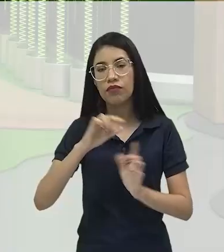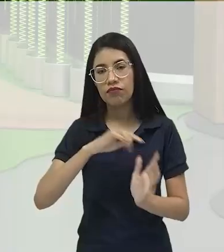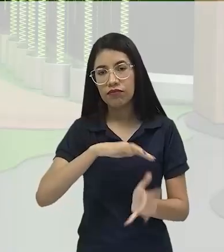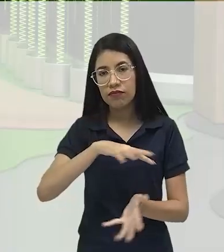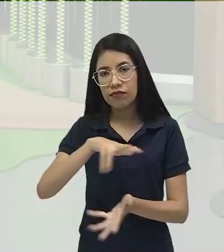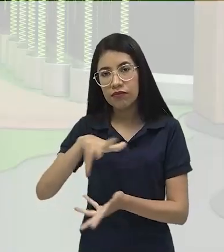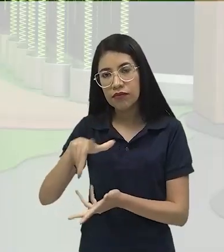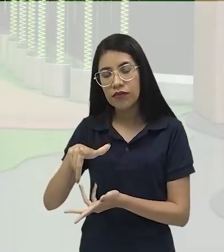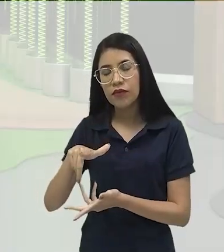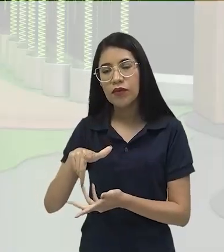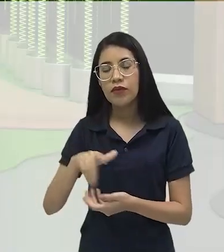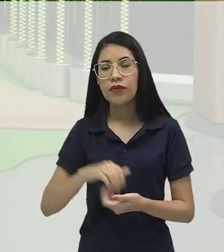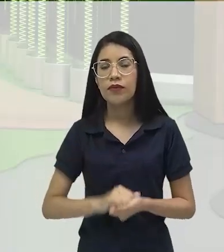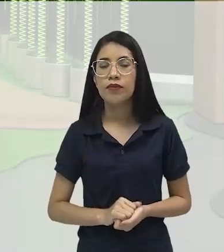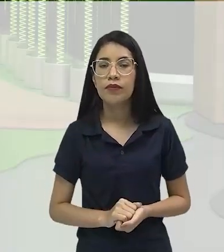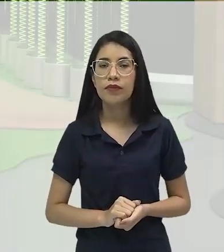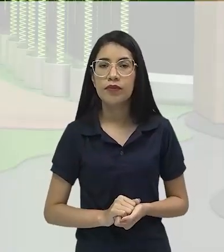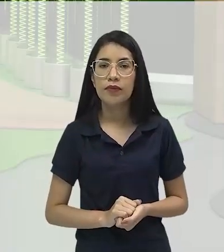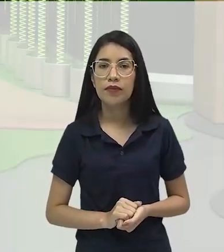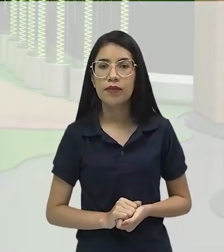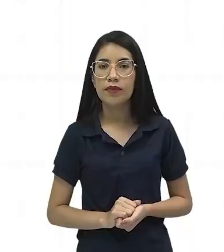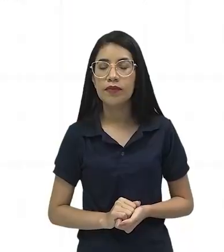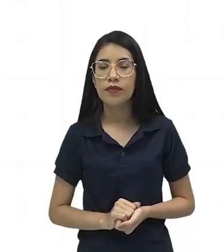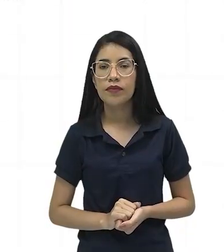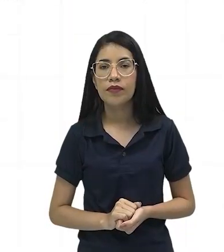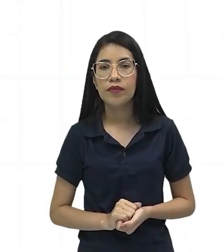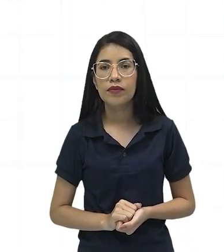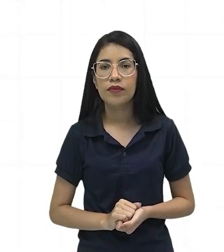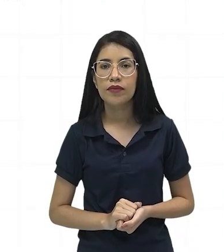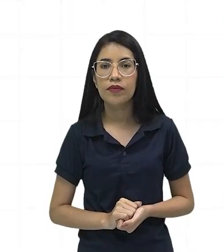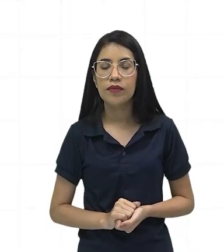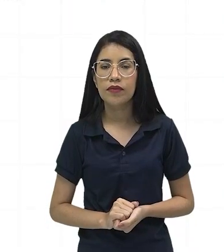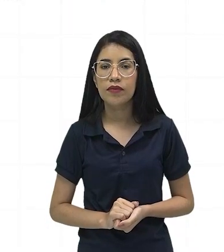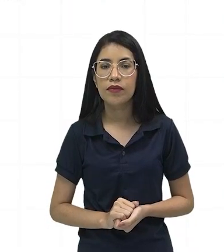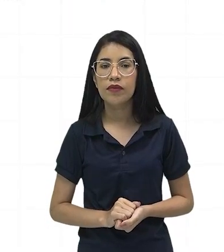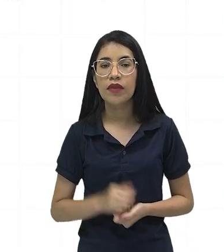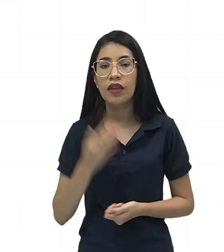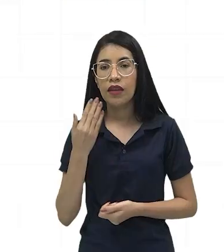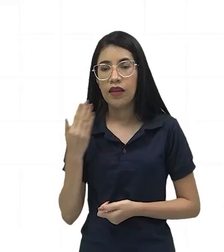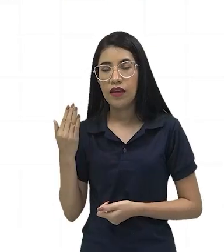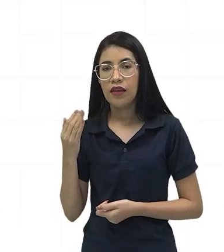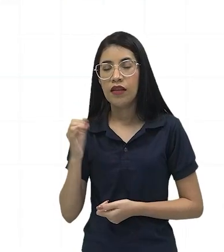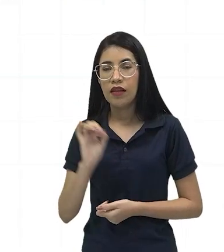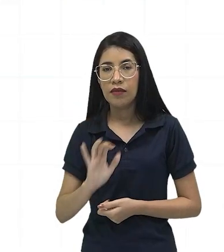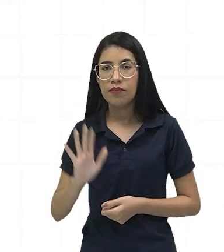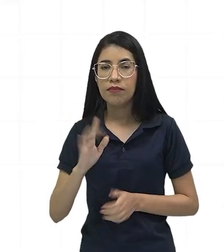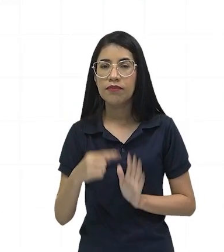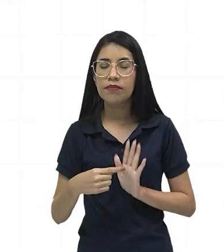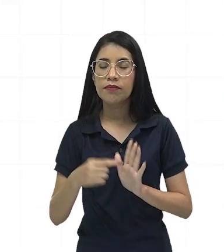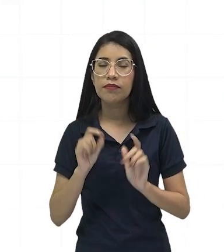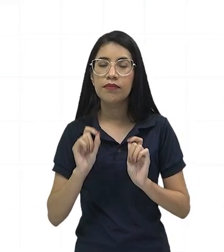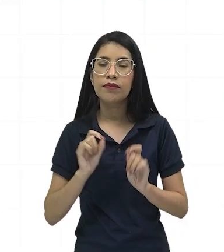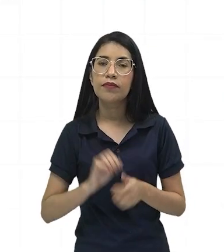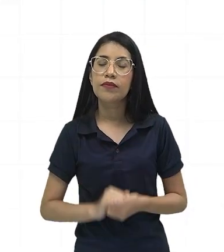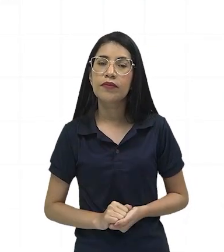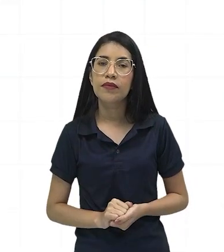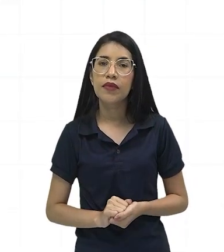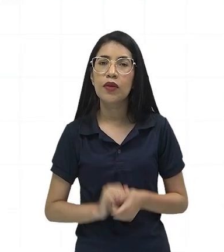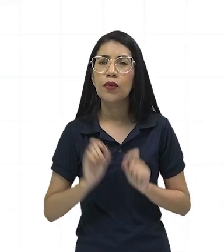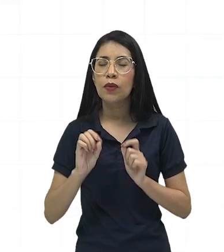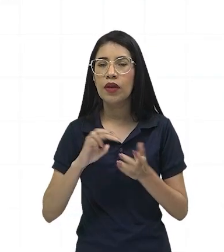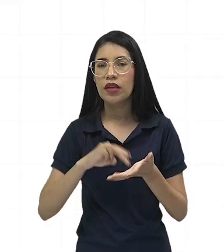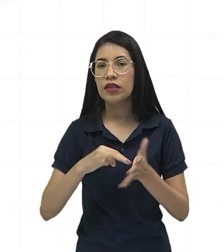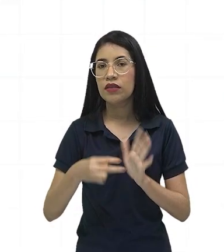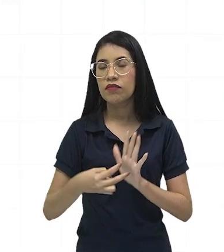vai gerar o aquecimento global. E é isso que nós temos aí na nossa próxima cartela. O que é o